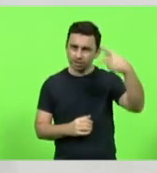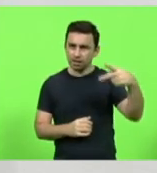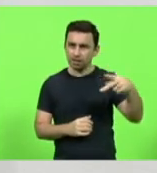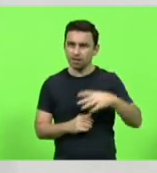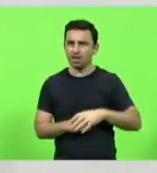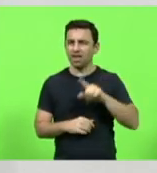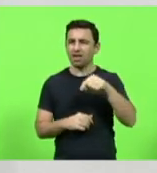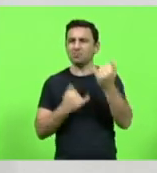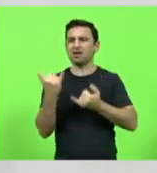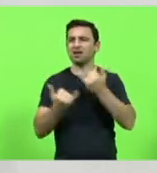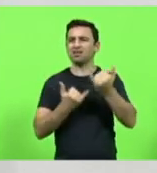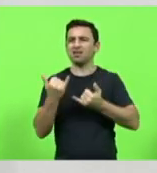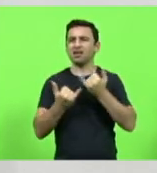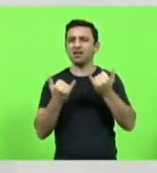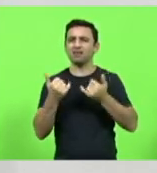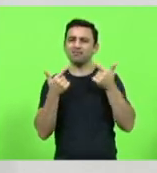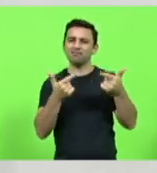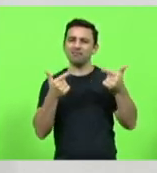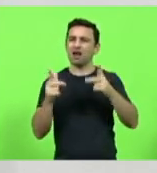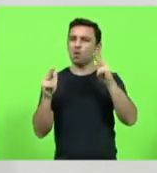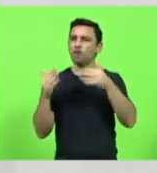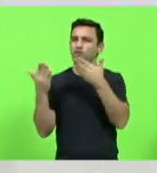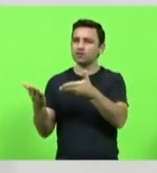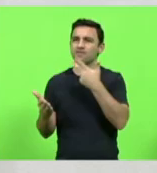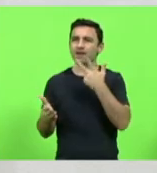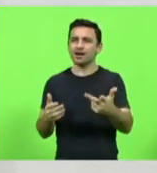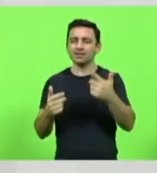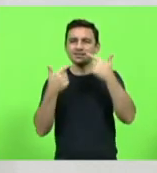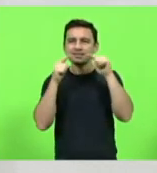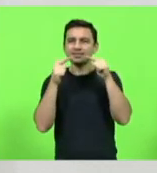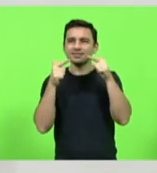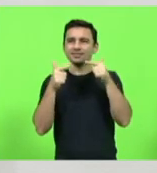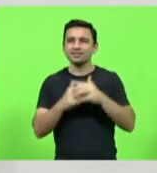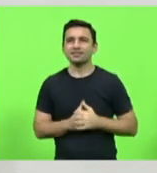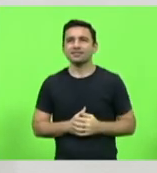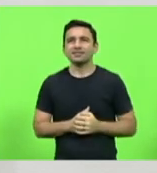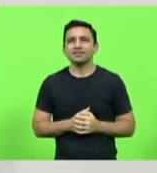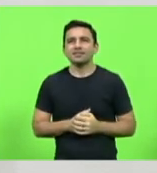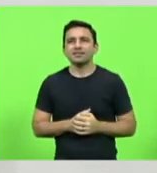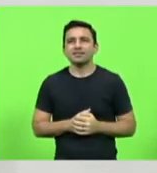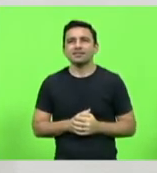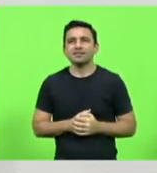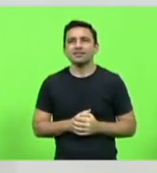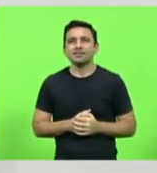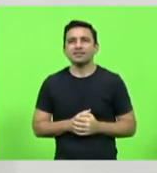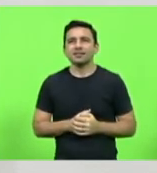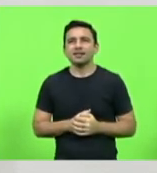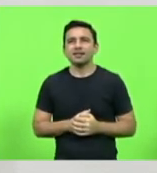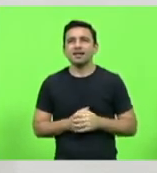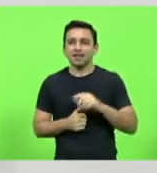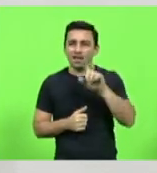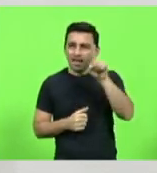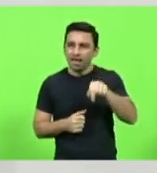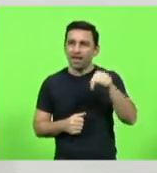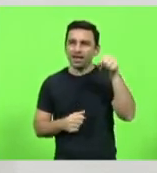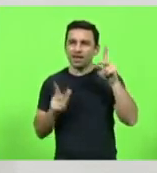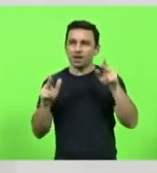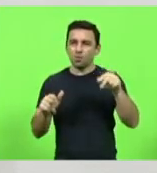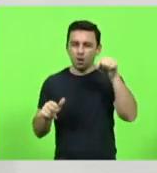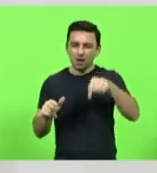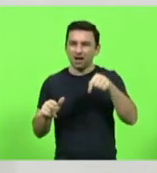brincar, debochar, que nem tu estás fazendo agora, rindo enquanto eu falo. Isso é levar o parlamento para o